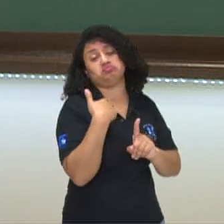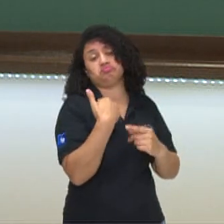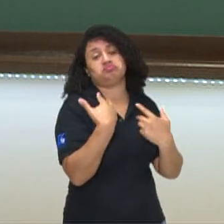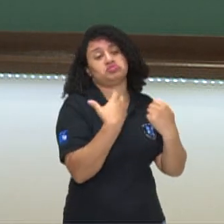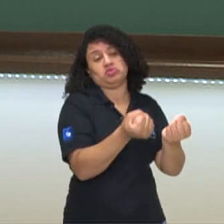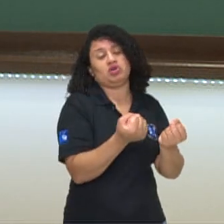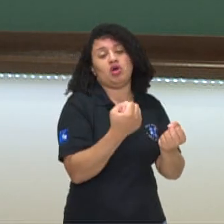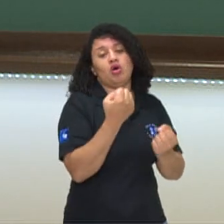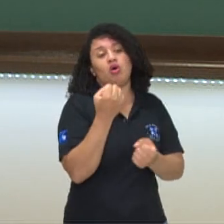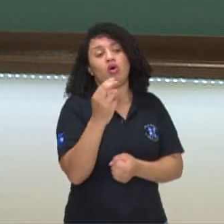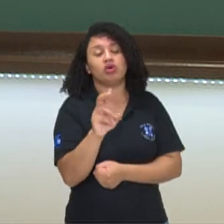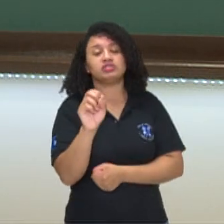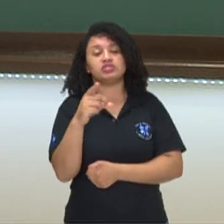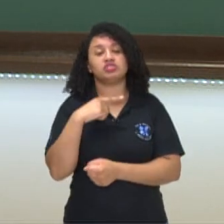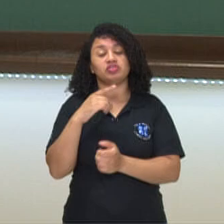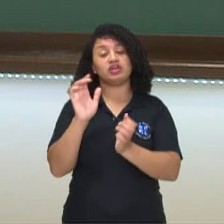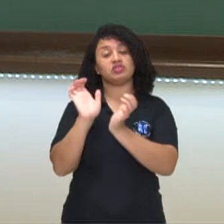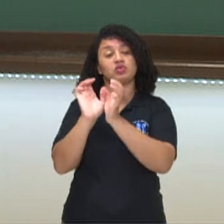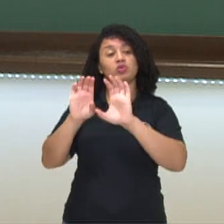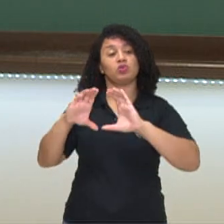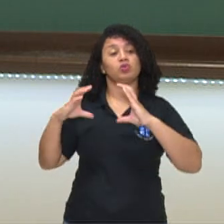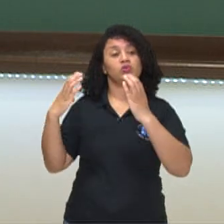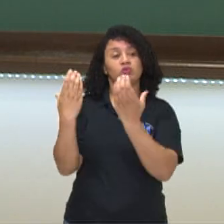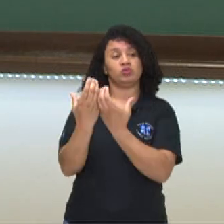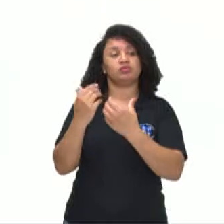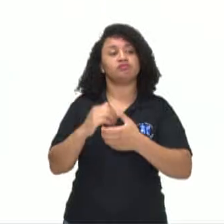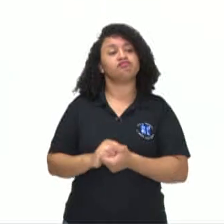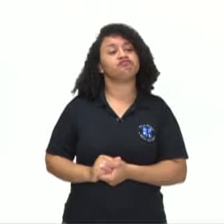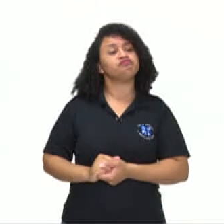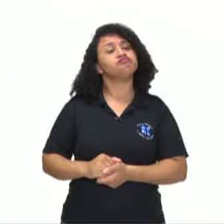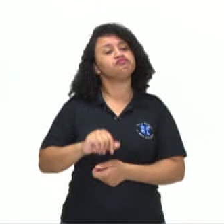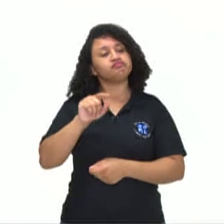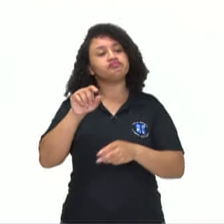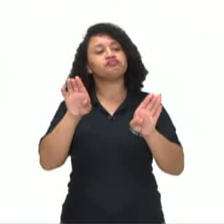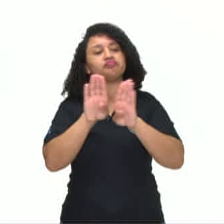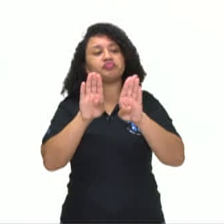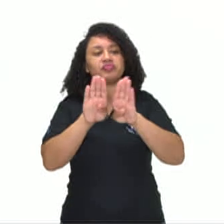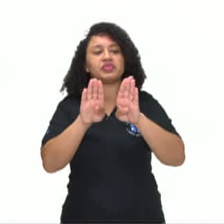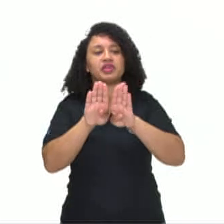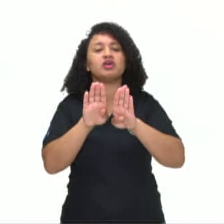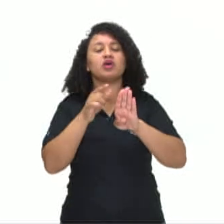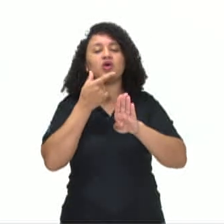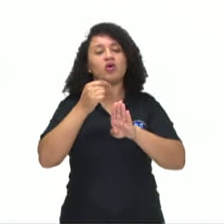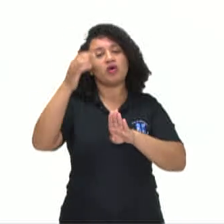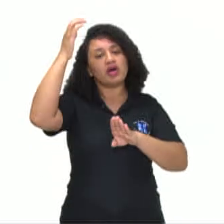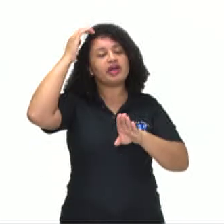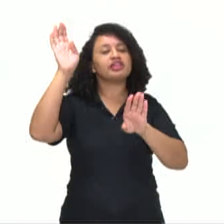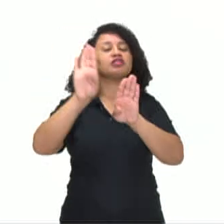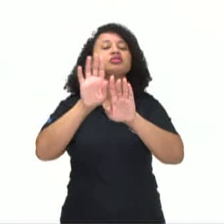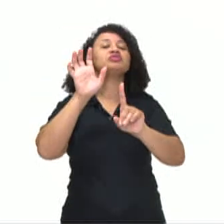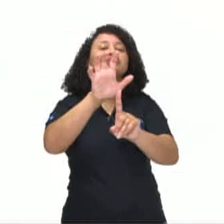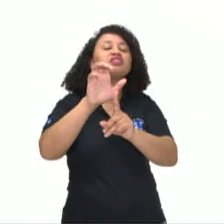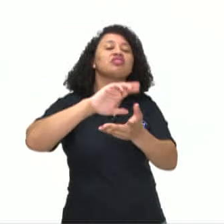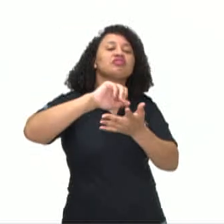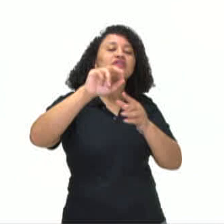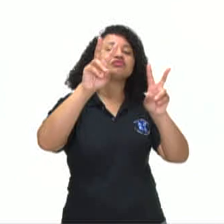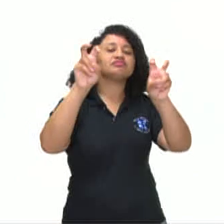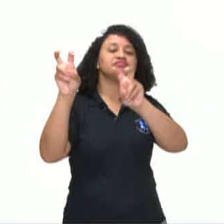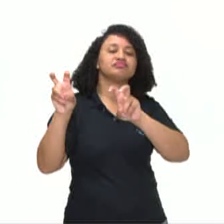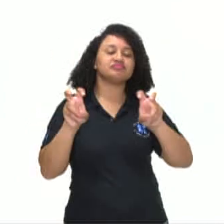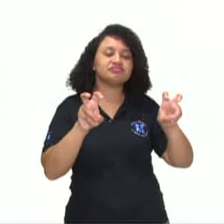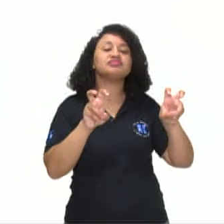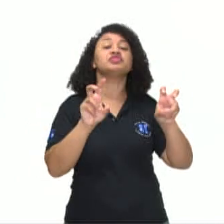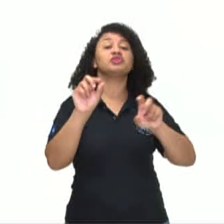se existisse de um parlamento. O monarca também poderia interferir em vários assuntos, inclusive